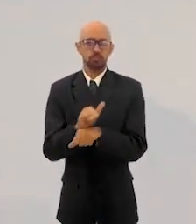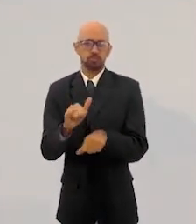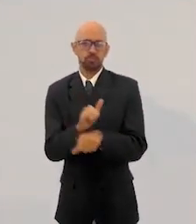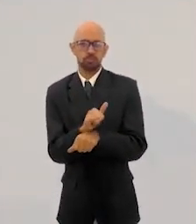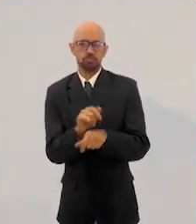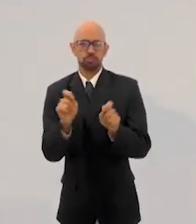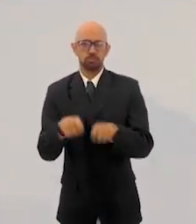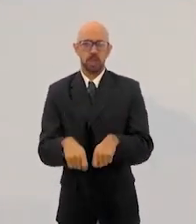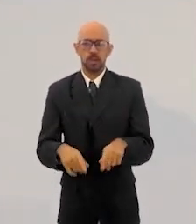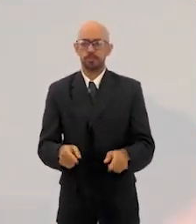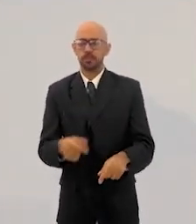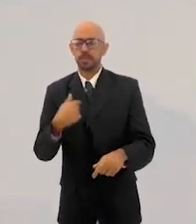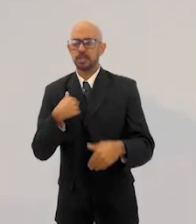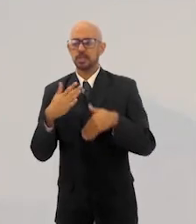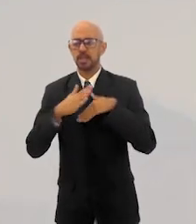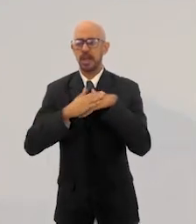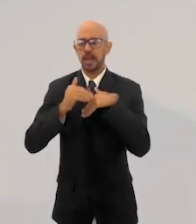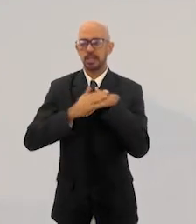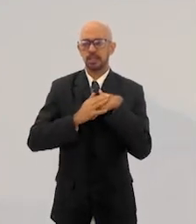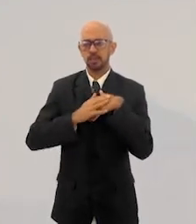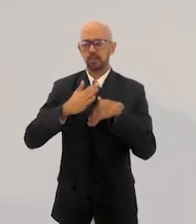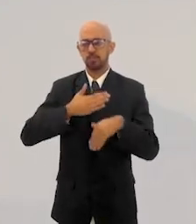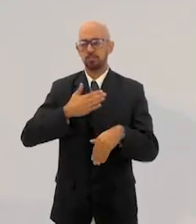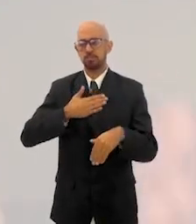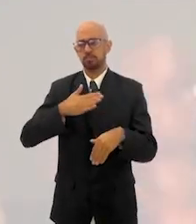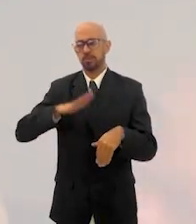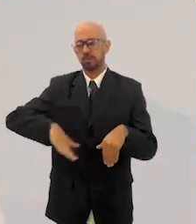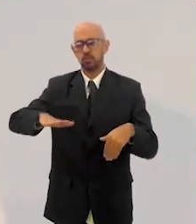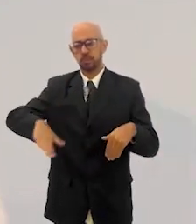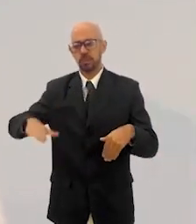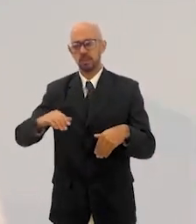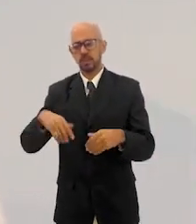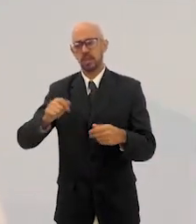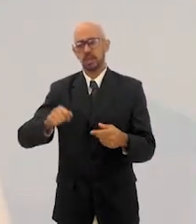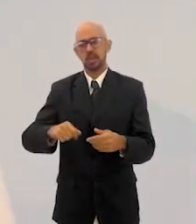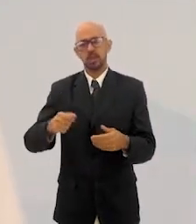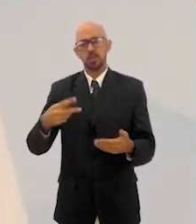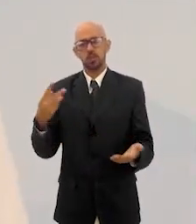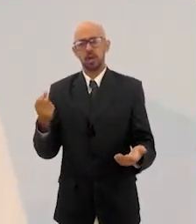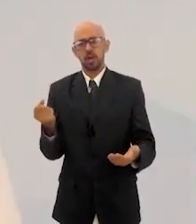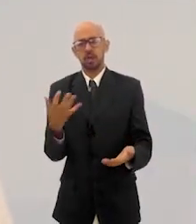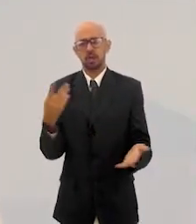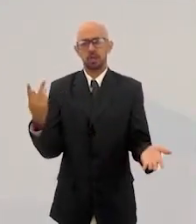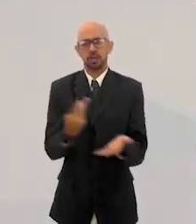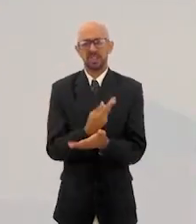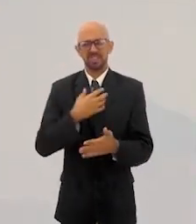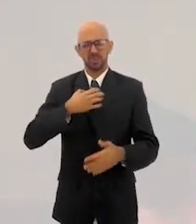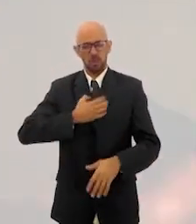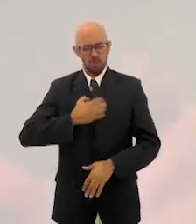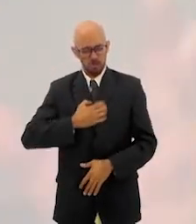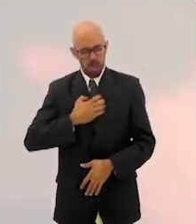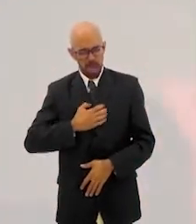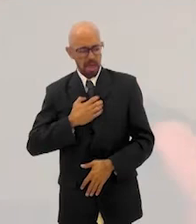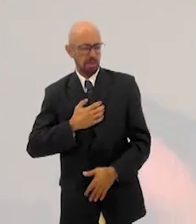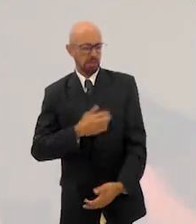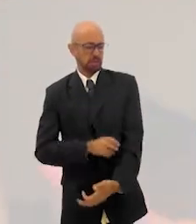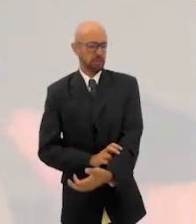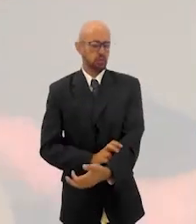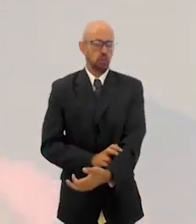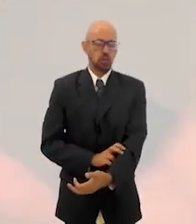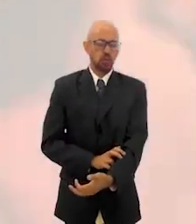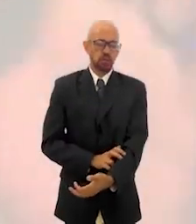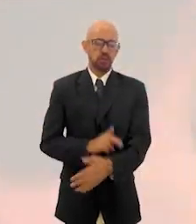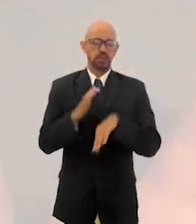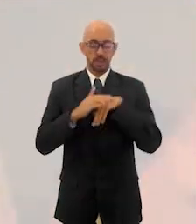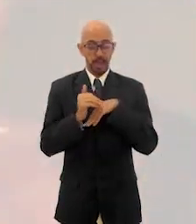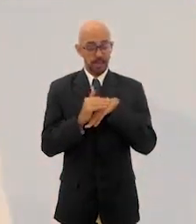que eu tive de criança, eu trago ele para mim hoje, e quando eu estou passando um problema, quando eu estou irritado com algo muito negativo, esse